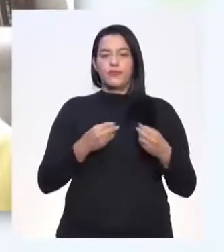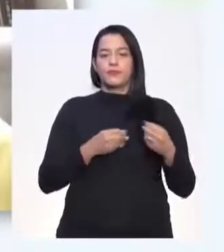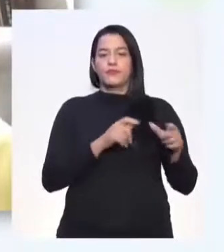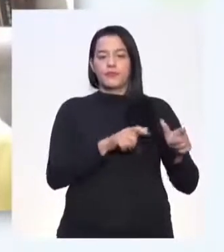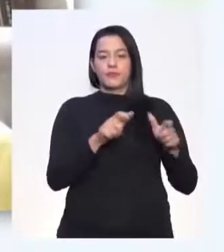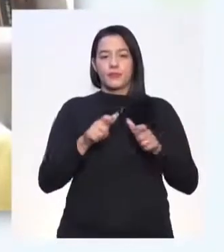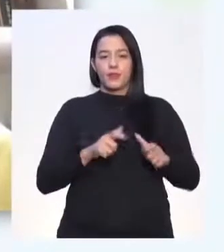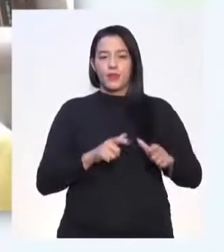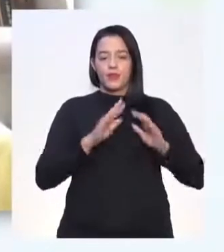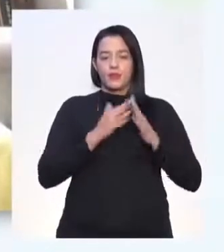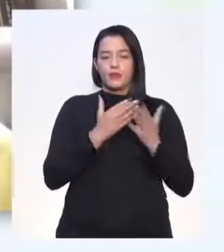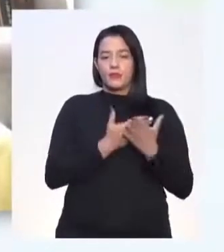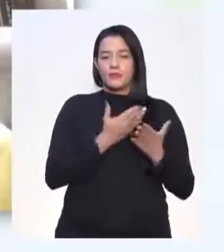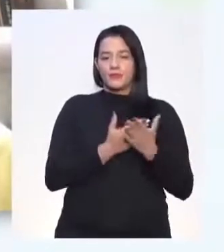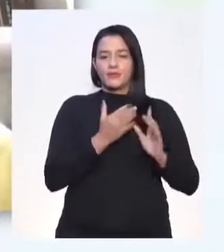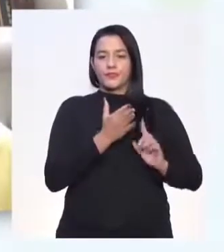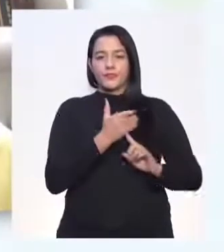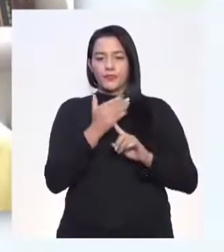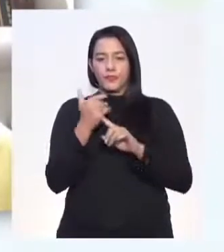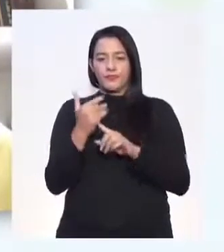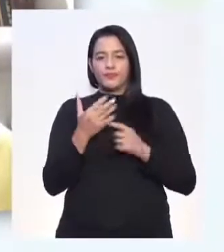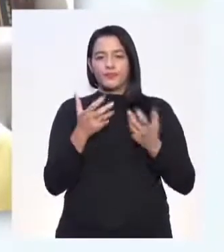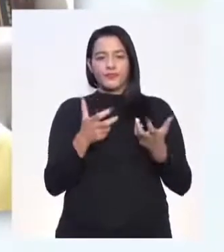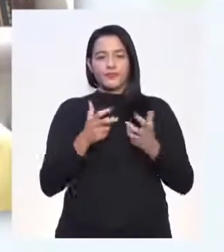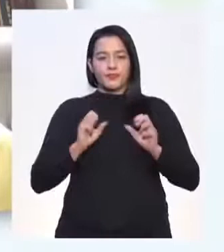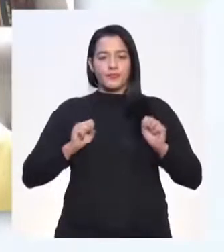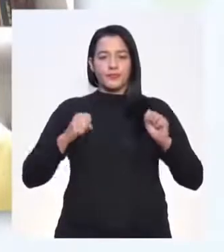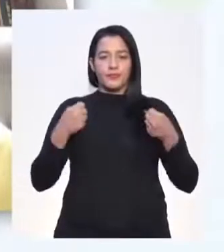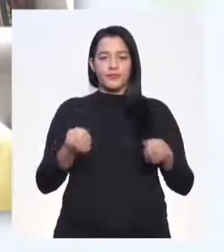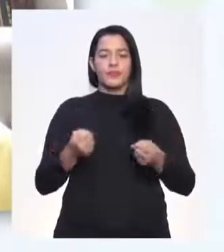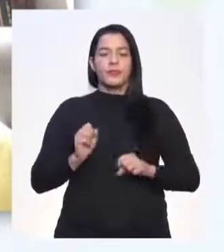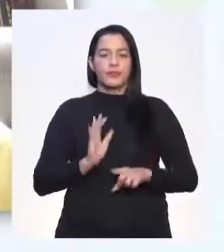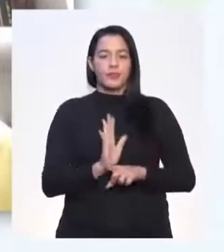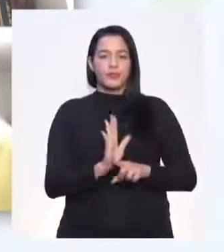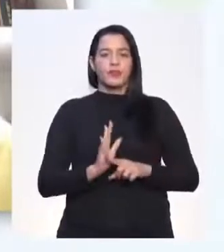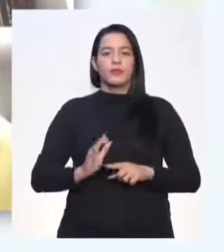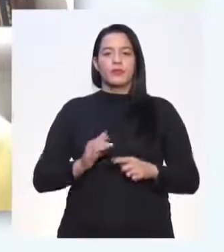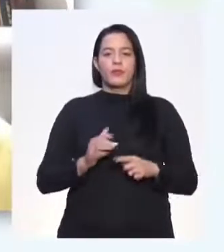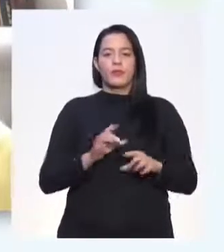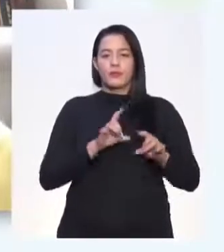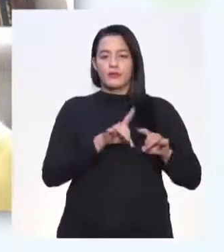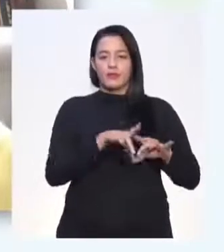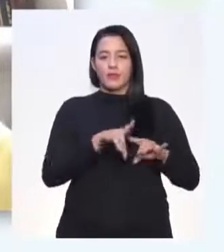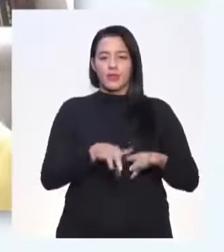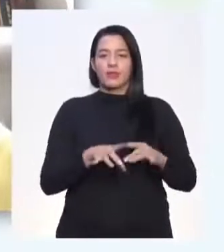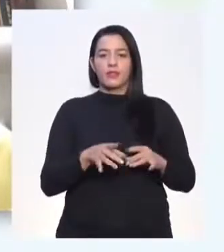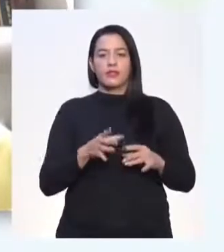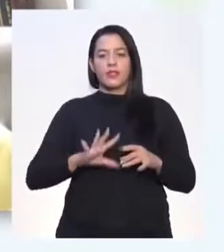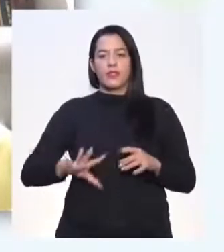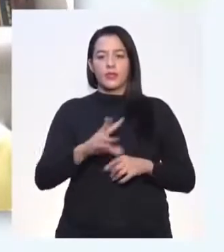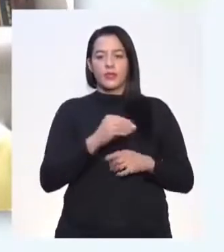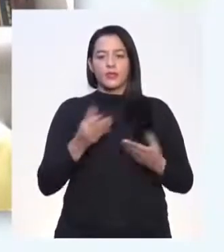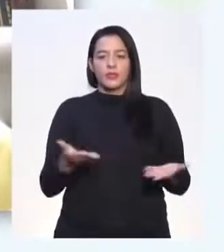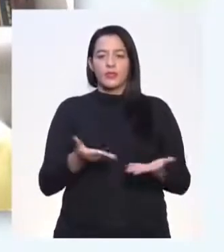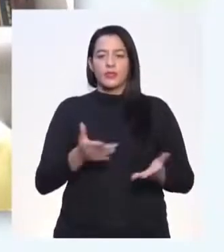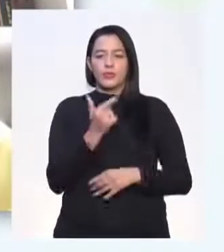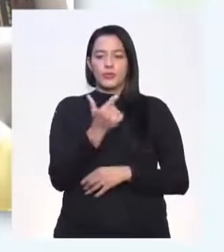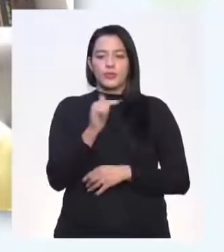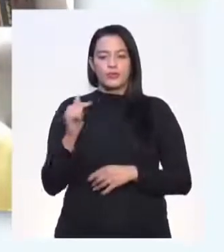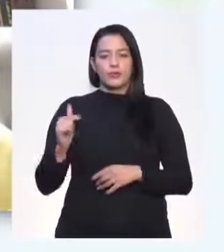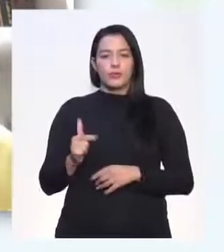as escolas técnicas, elas estão trabalhando exatamente para isso, para formar mão de obra que nós não temos para isso, para